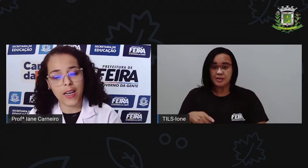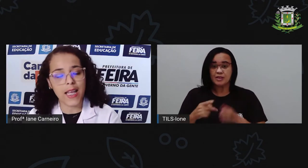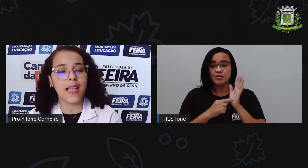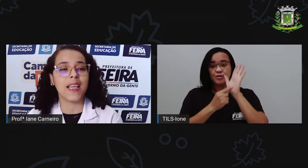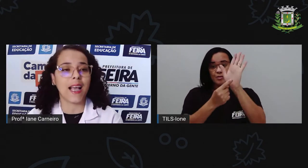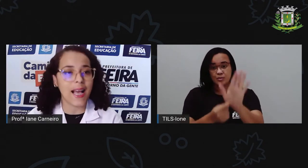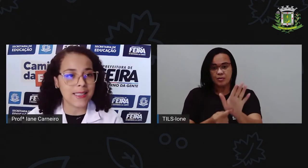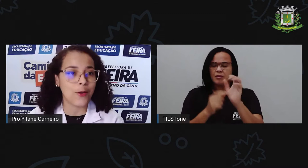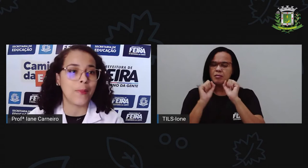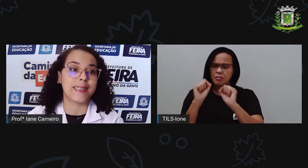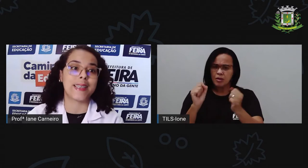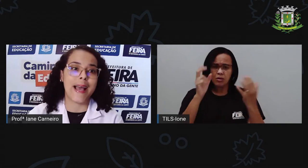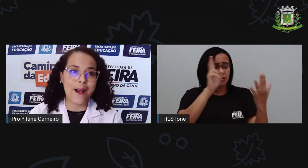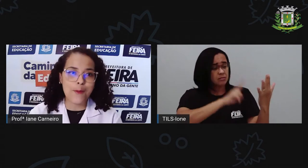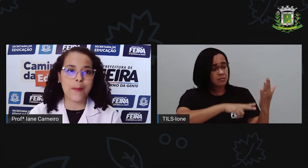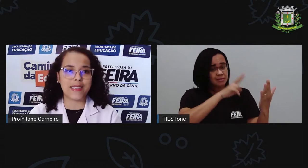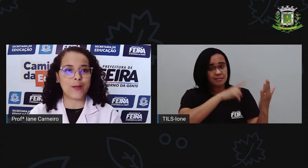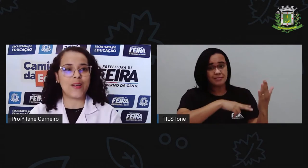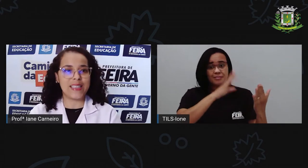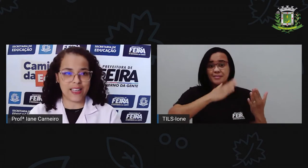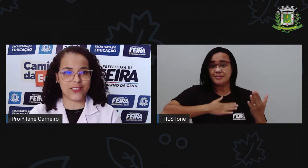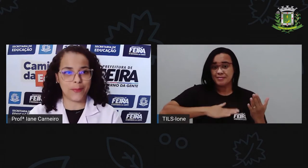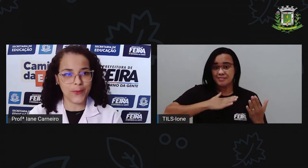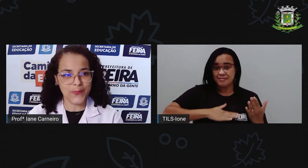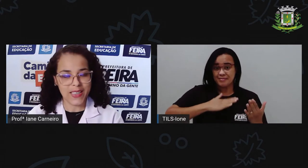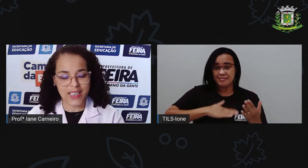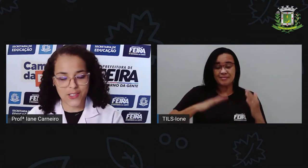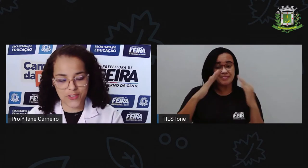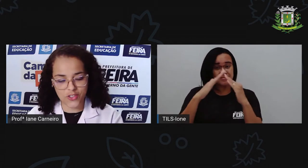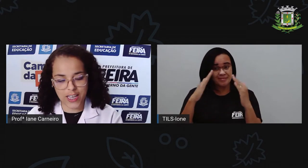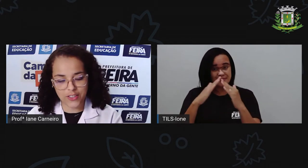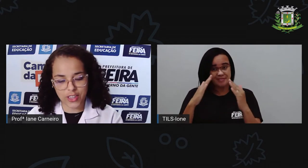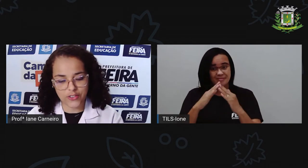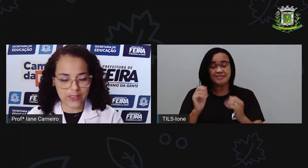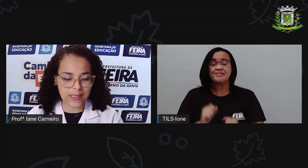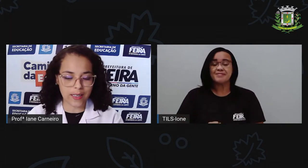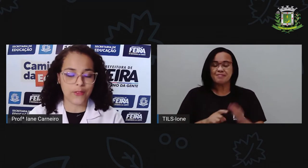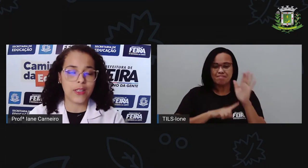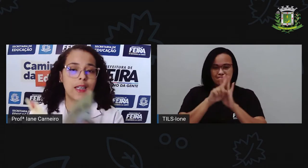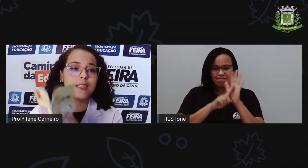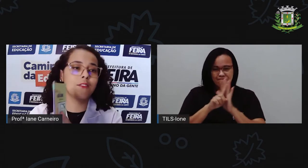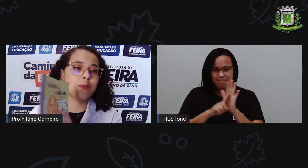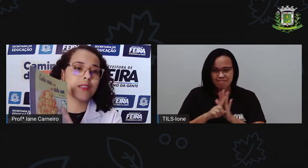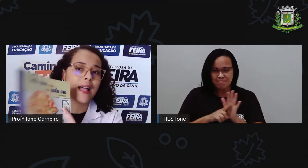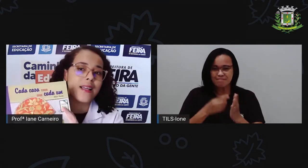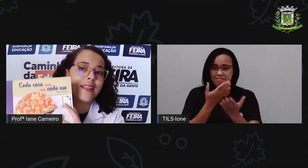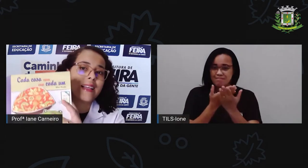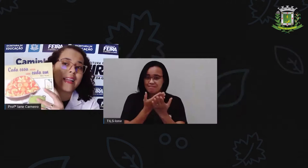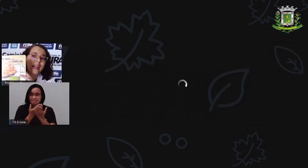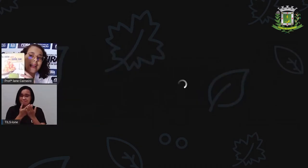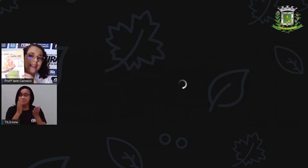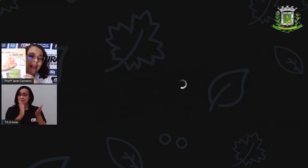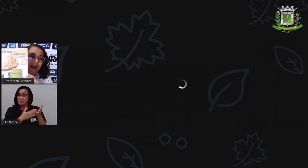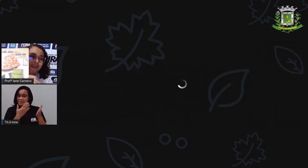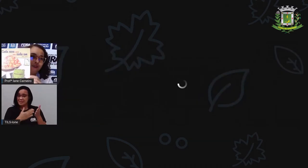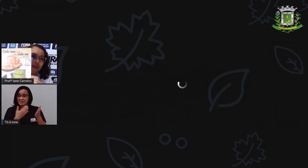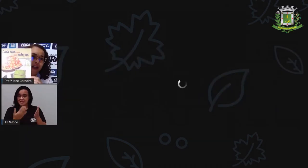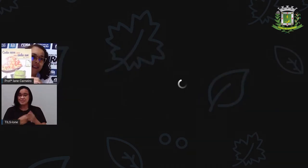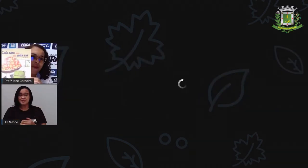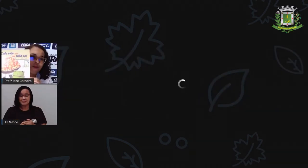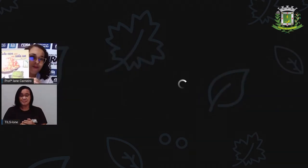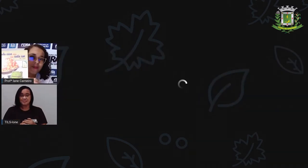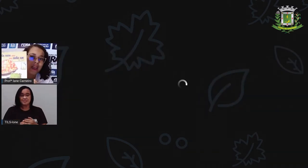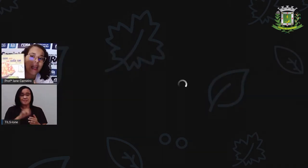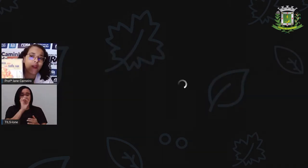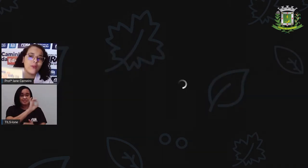pode ler em casa com mais calma, mais tranquilidade, tá bom? Investigar direitinho esse livro. Então vamos lá? Cada Casa com